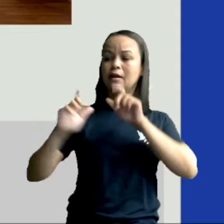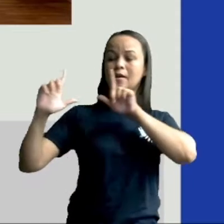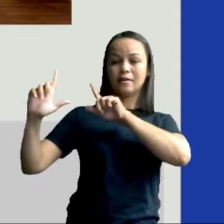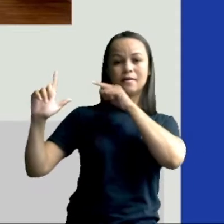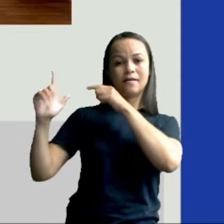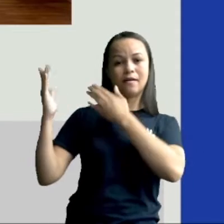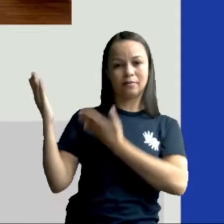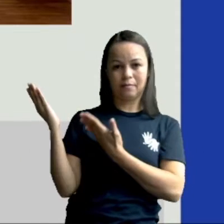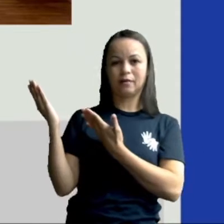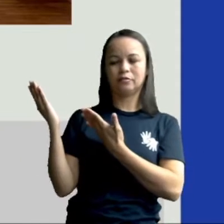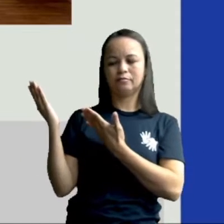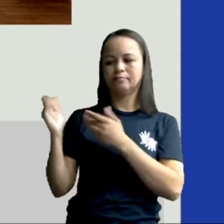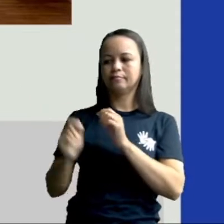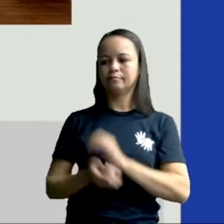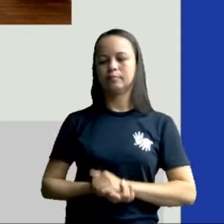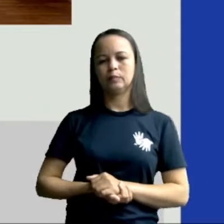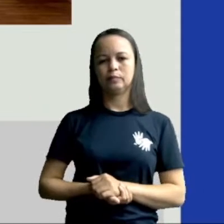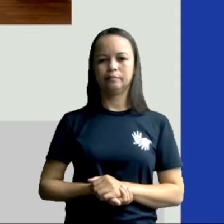essa imagem?